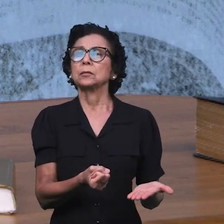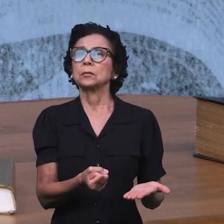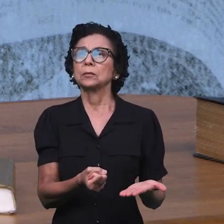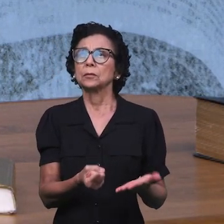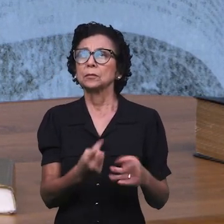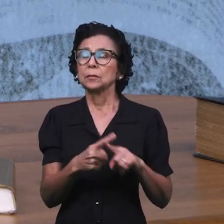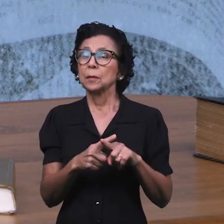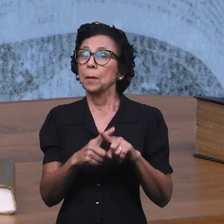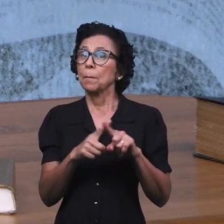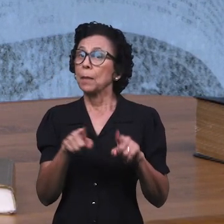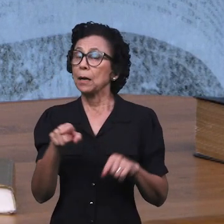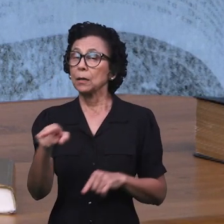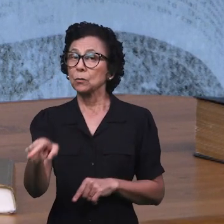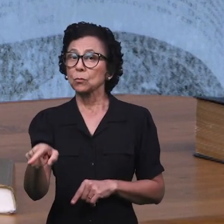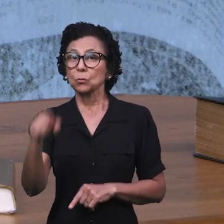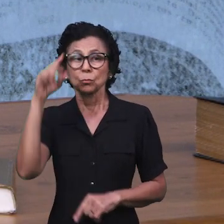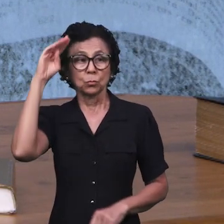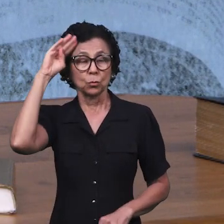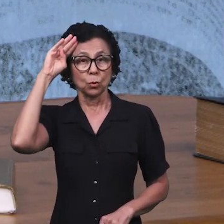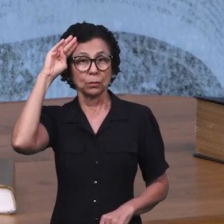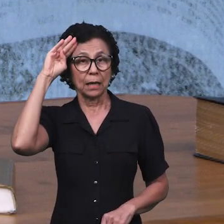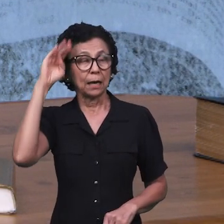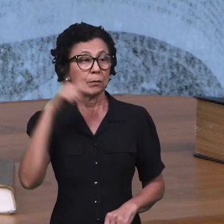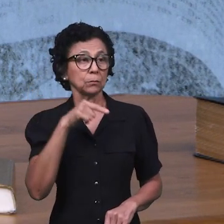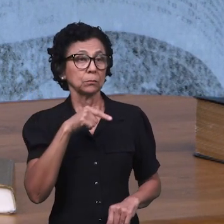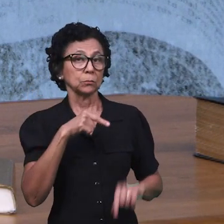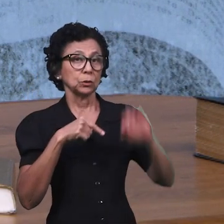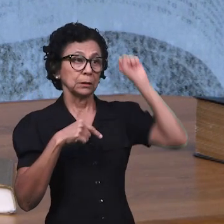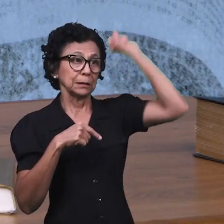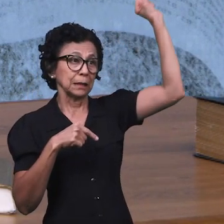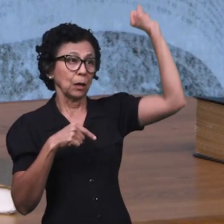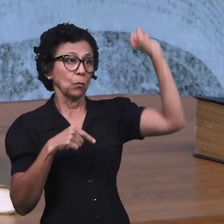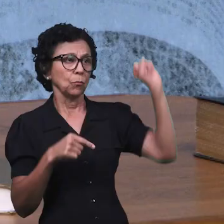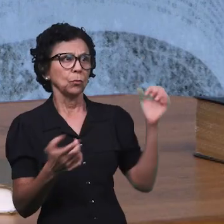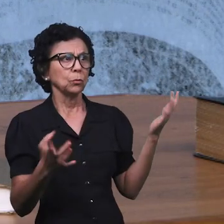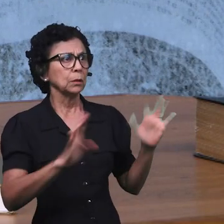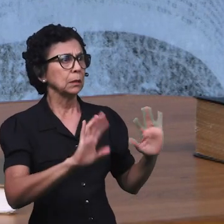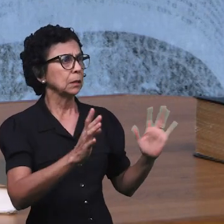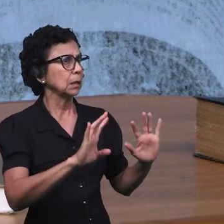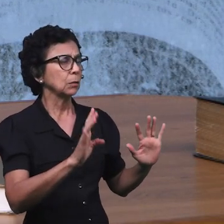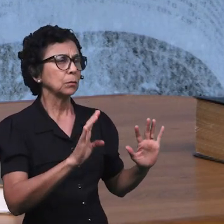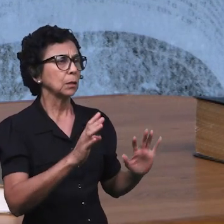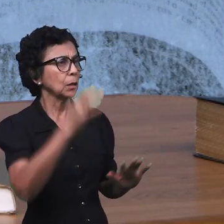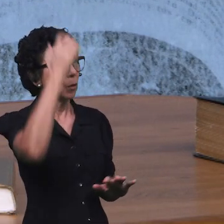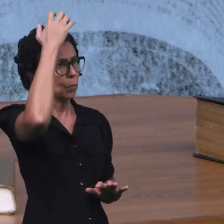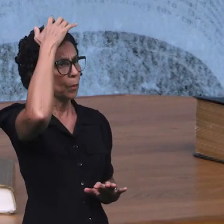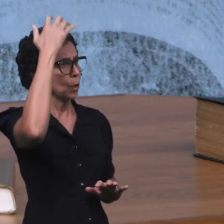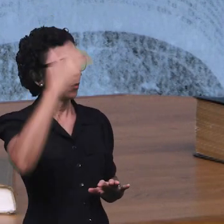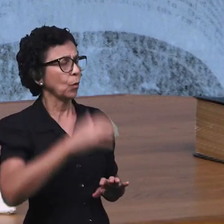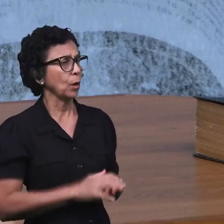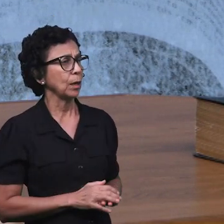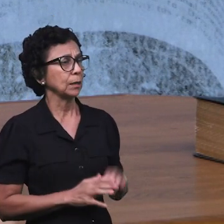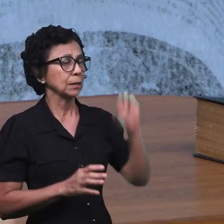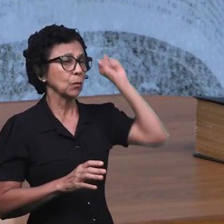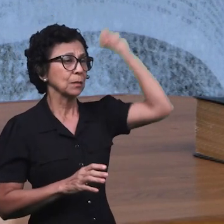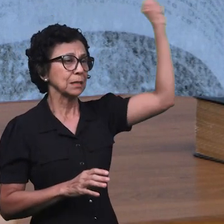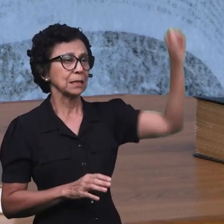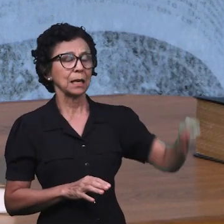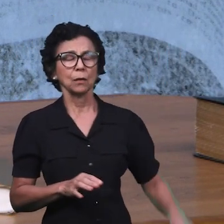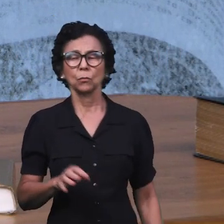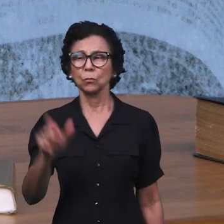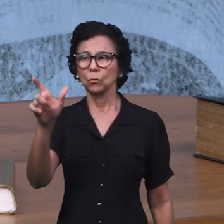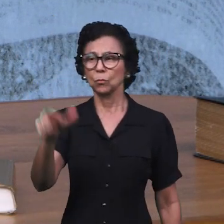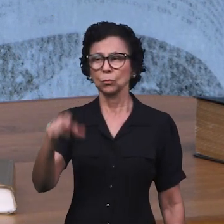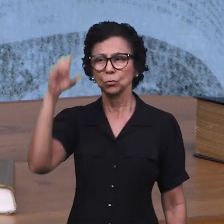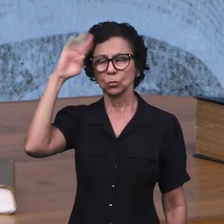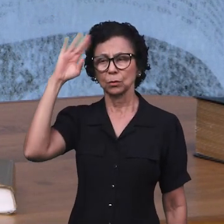de armas não quis, porque temia muito. Então Saul tomou a espada e se